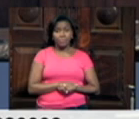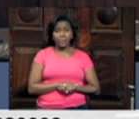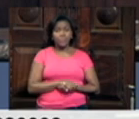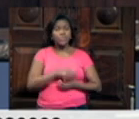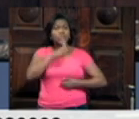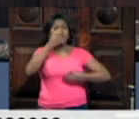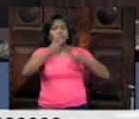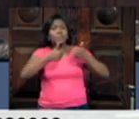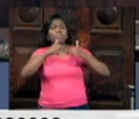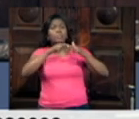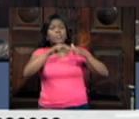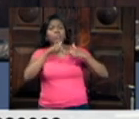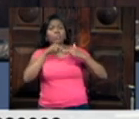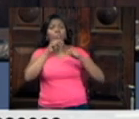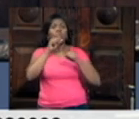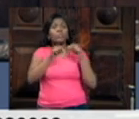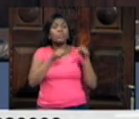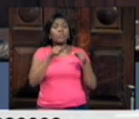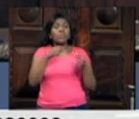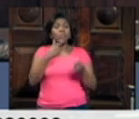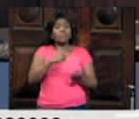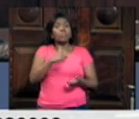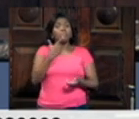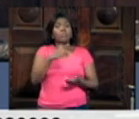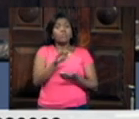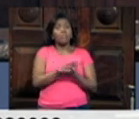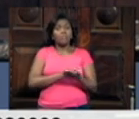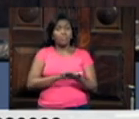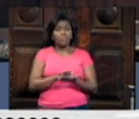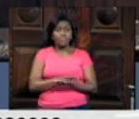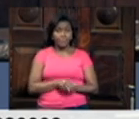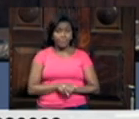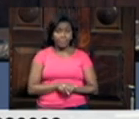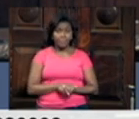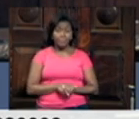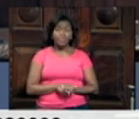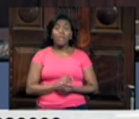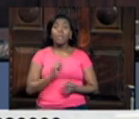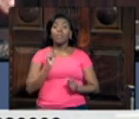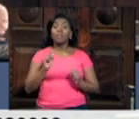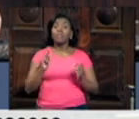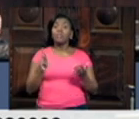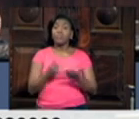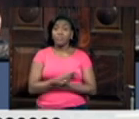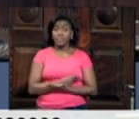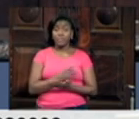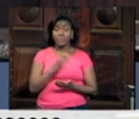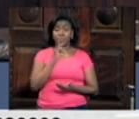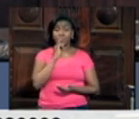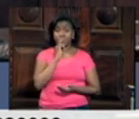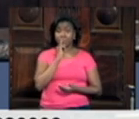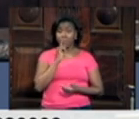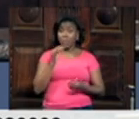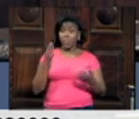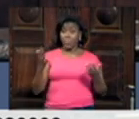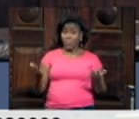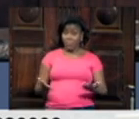justificativas que não convence de forma alguma. Aí o que acontece? Por exemplo,